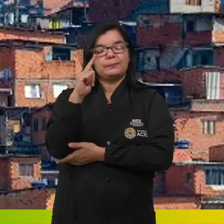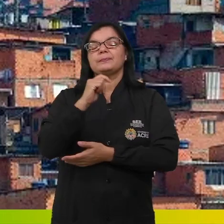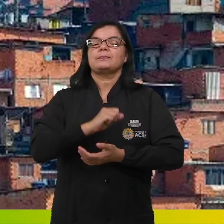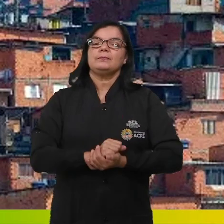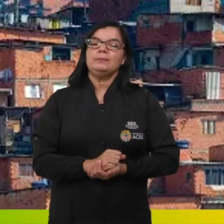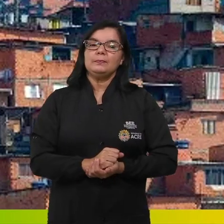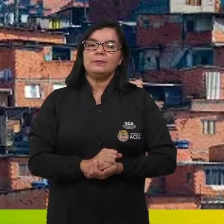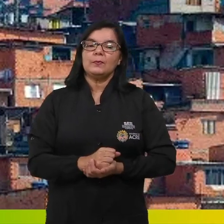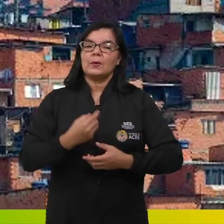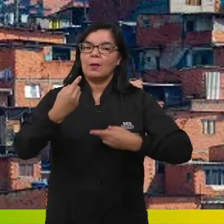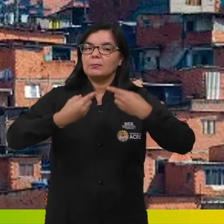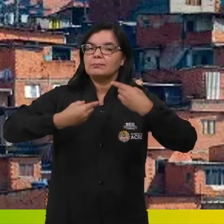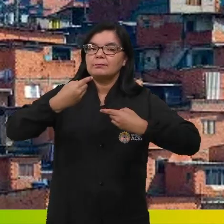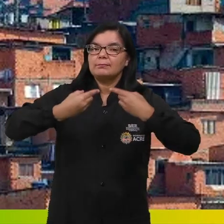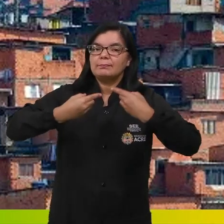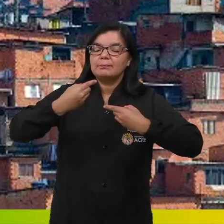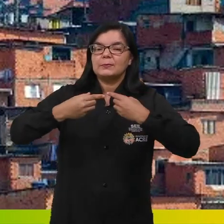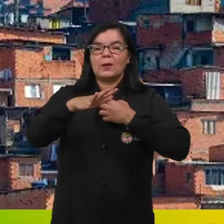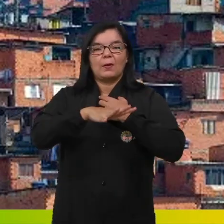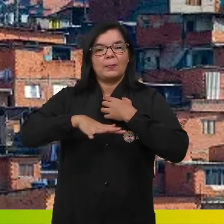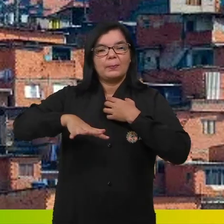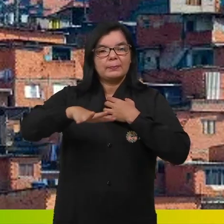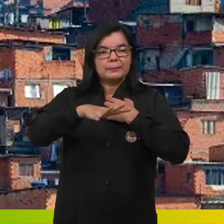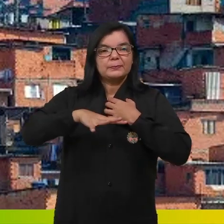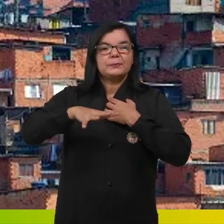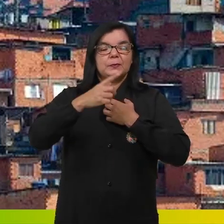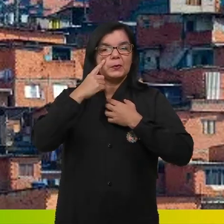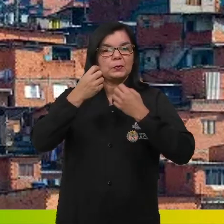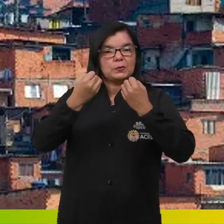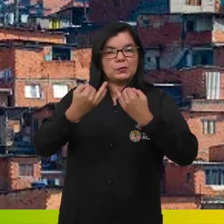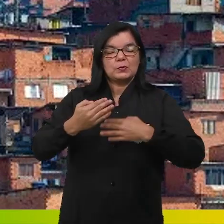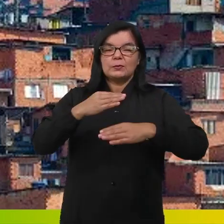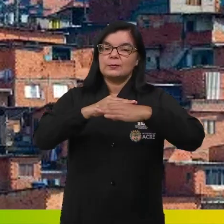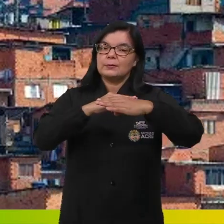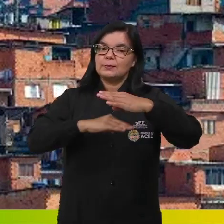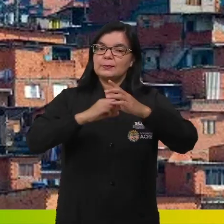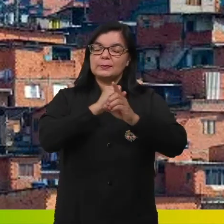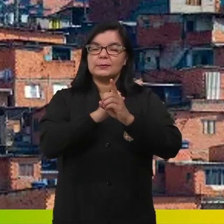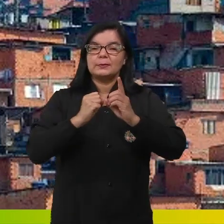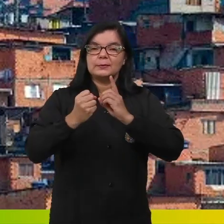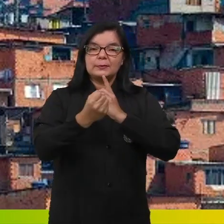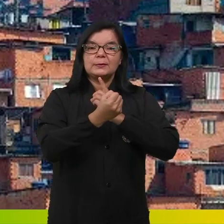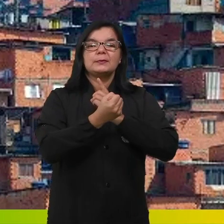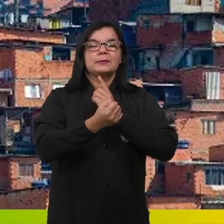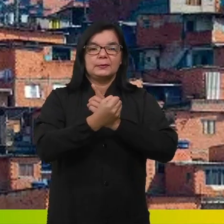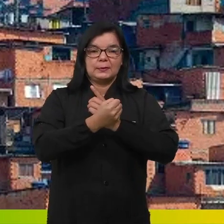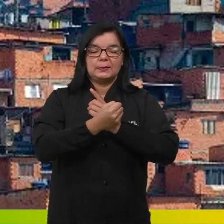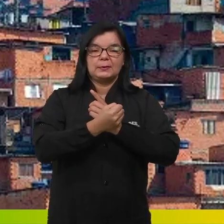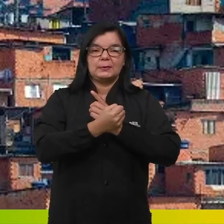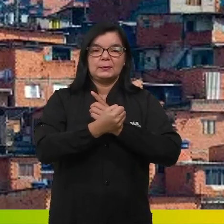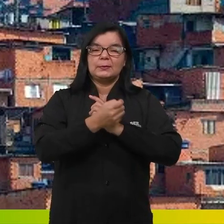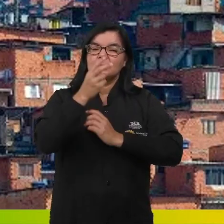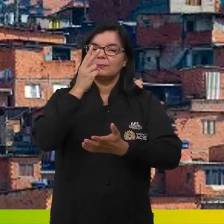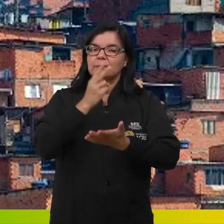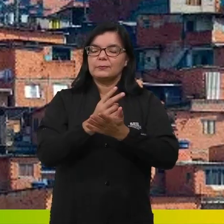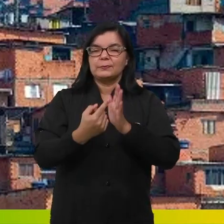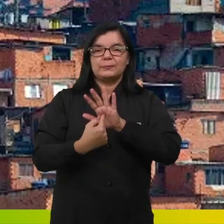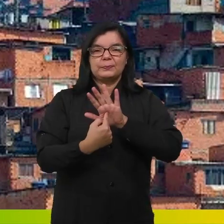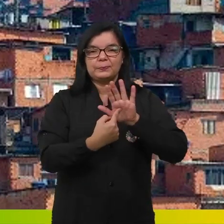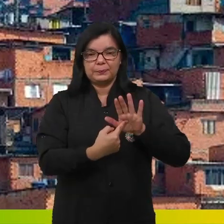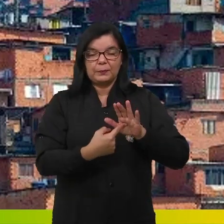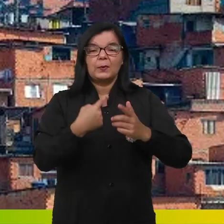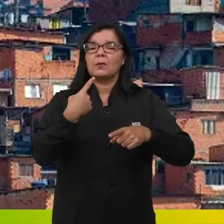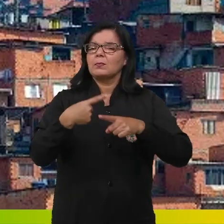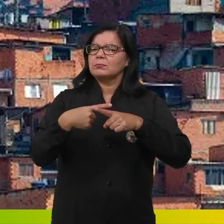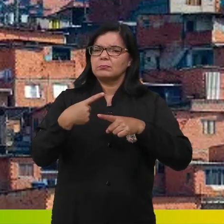presente nas discussões. Na maioria das vezes que a gente fala de desigualdade social, ela sempre aparece.